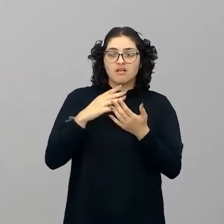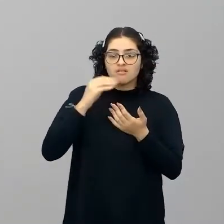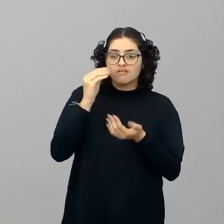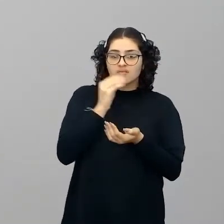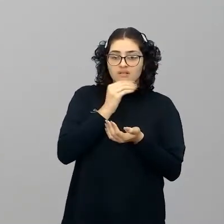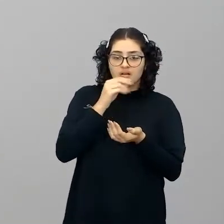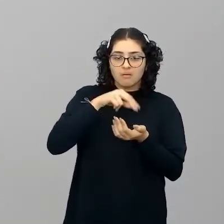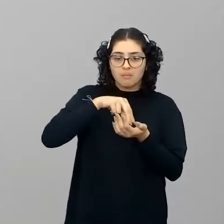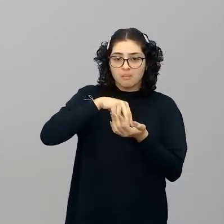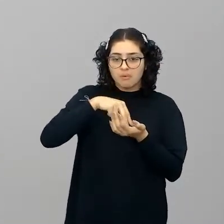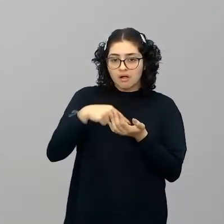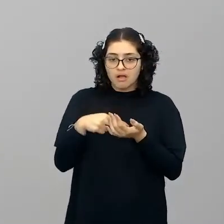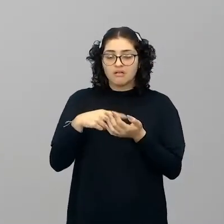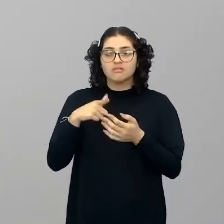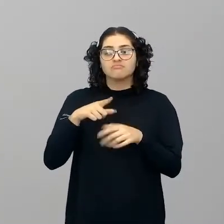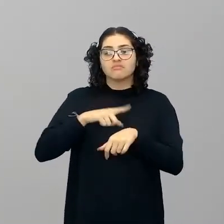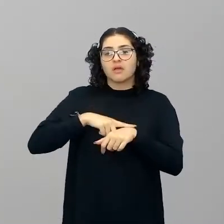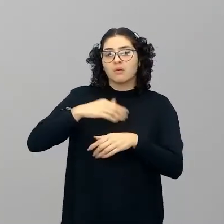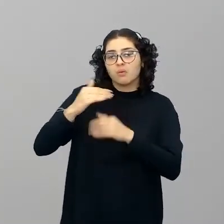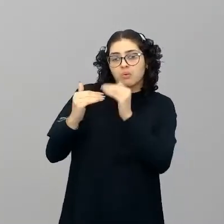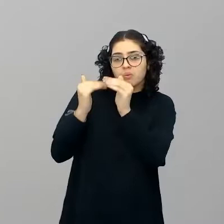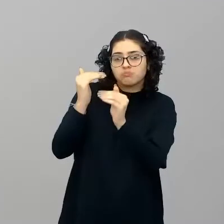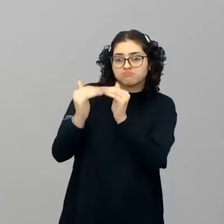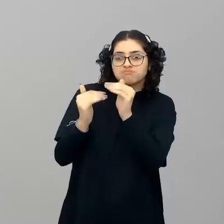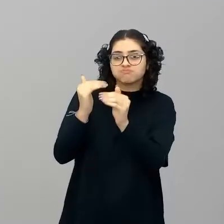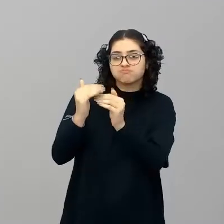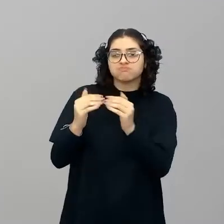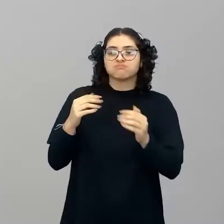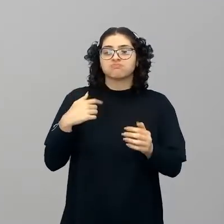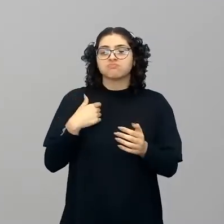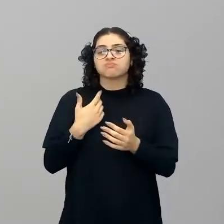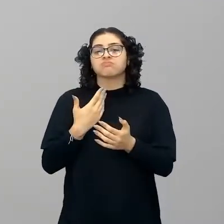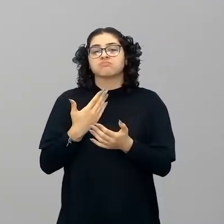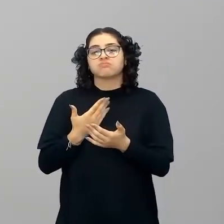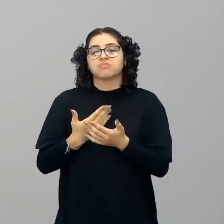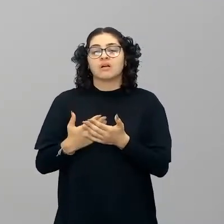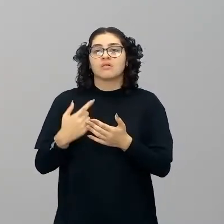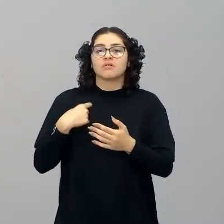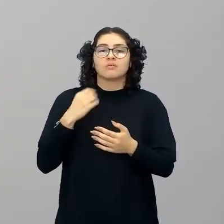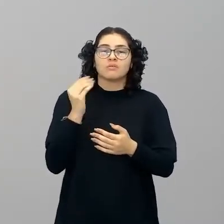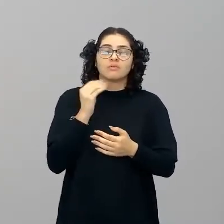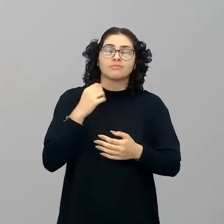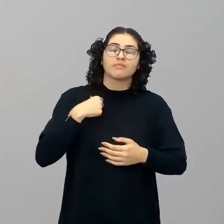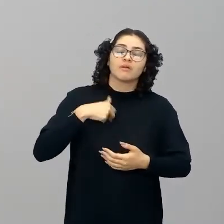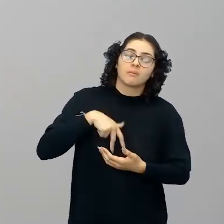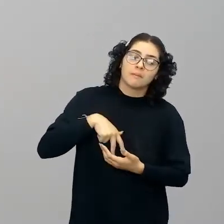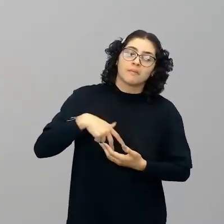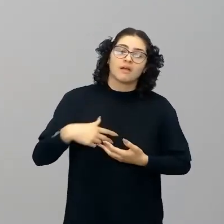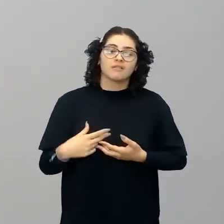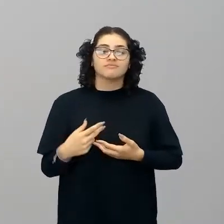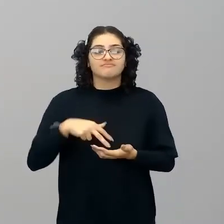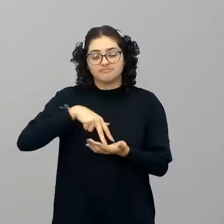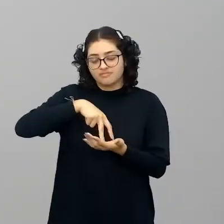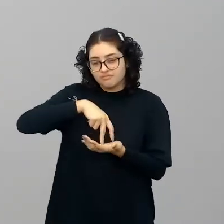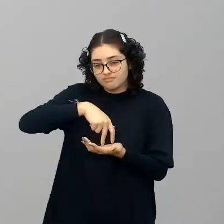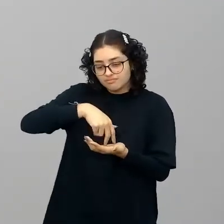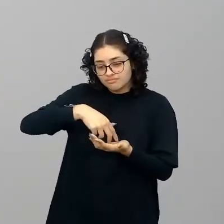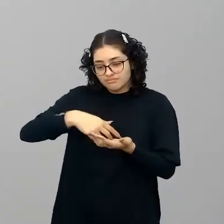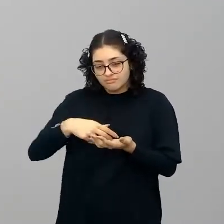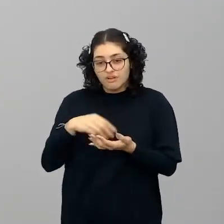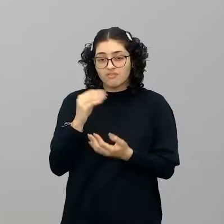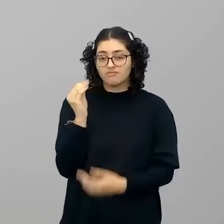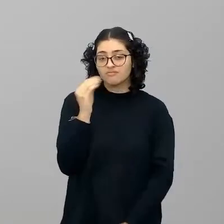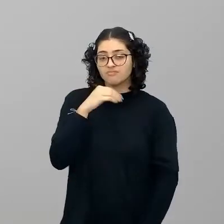estável, então com o passar do tempo eu perco a minha movimentação. Os meus músculos vão ficando